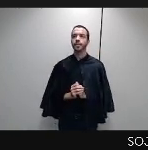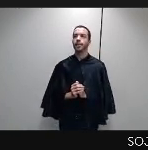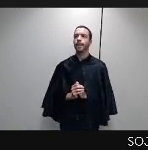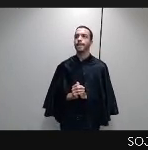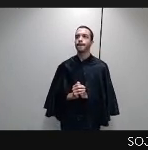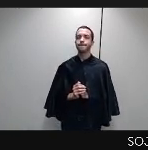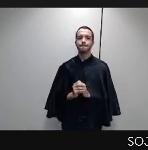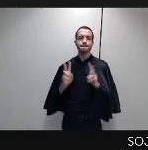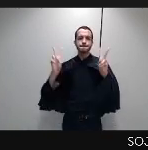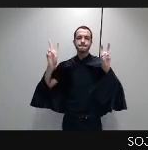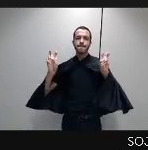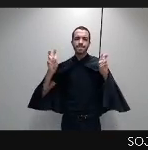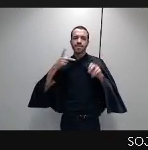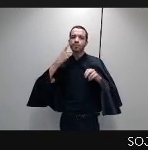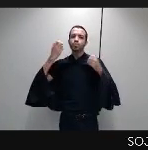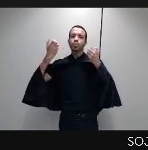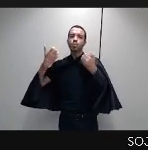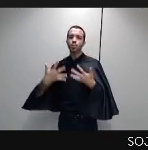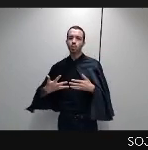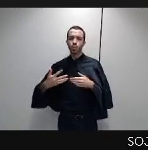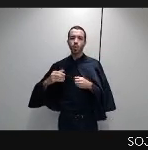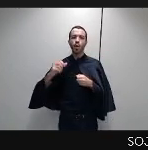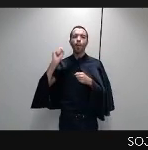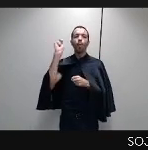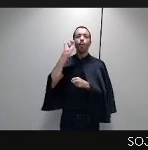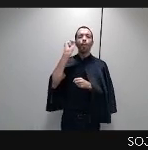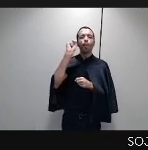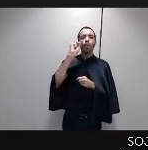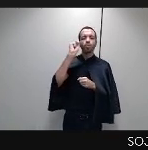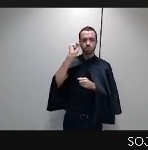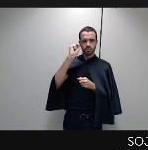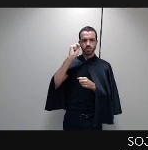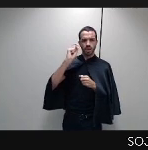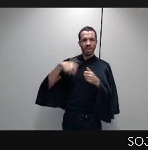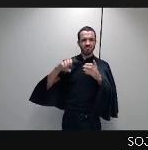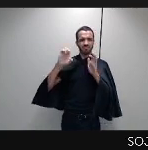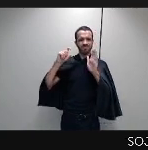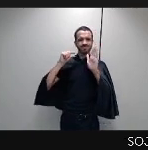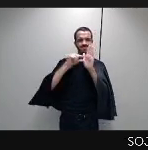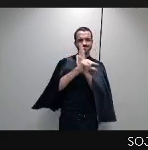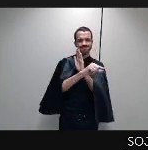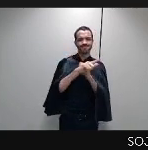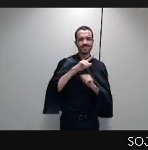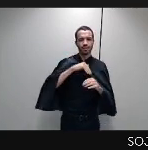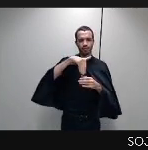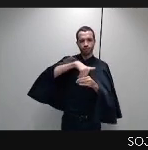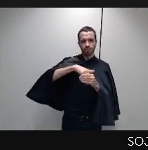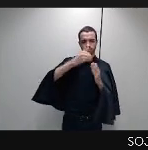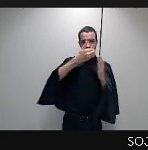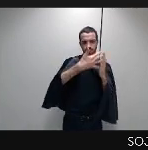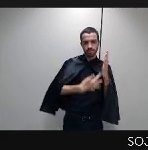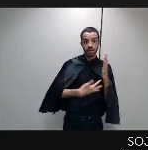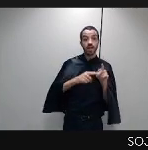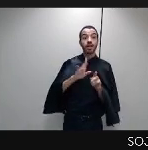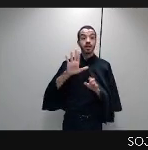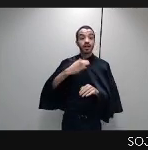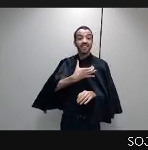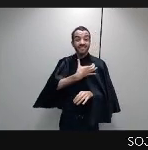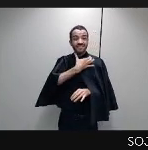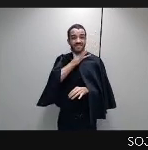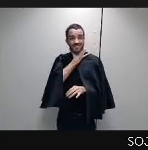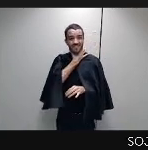o seguinte no item 8 de menta que está destacado no vou animais no caso da Falência com quantos créditos fiscais